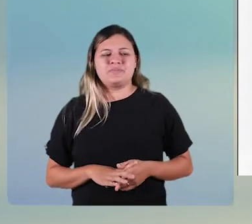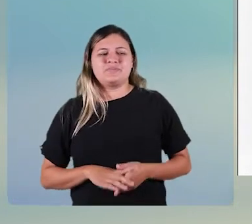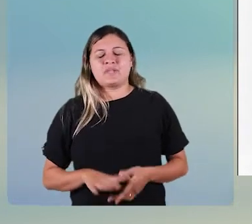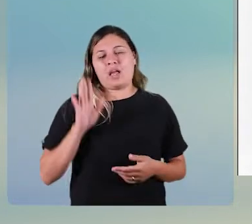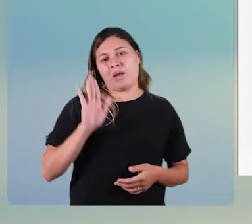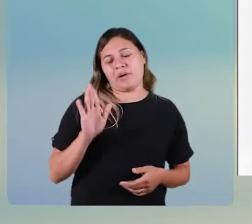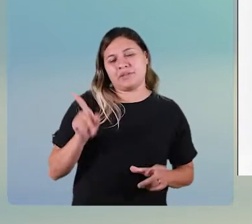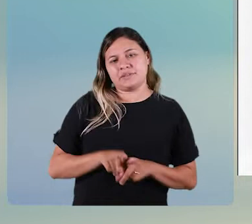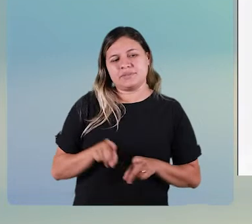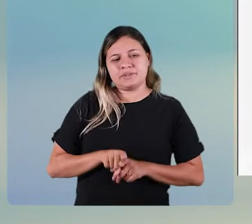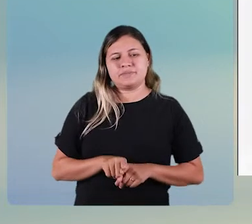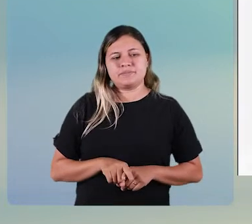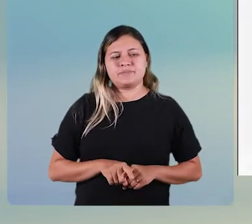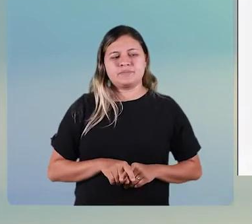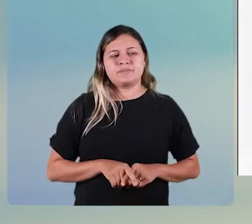a questão